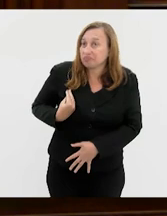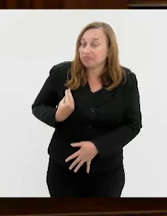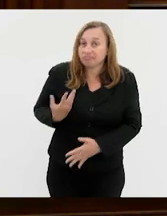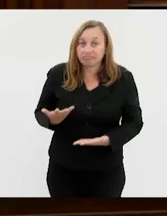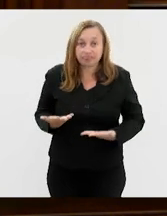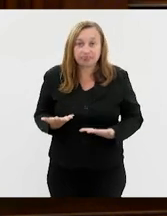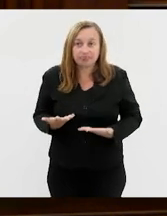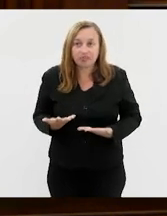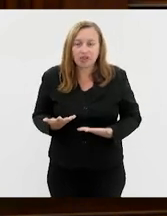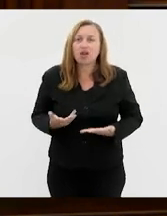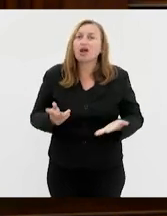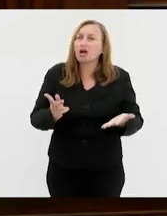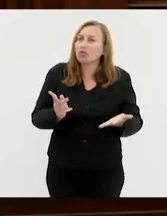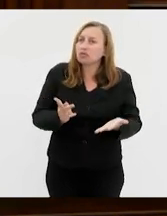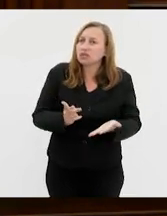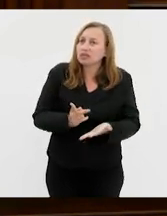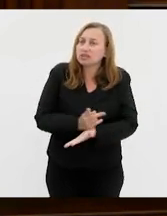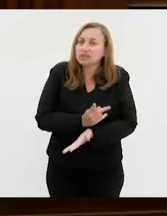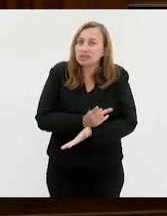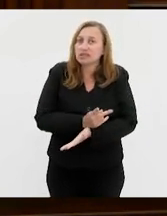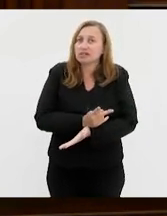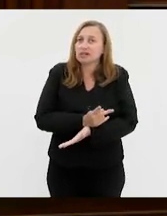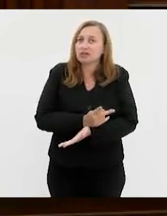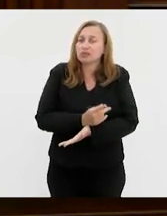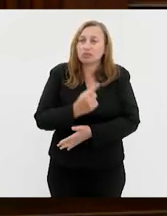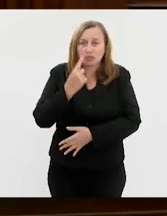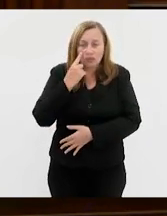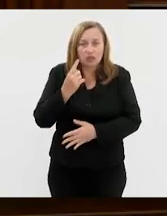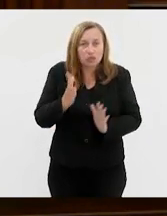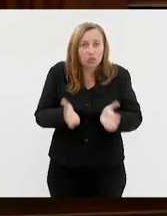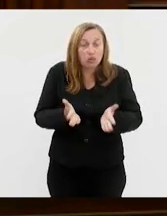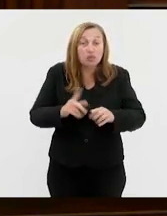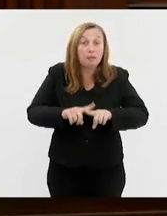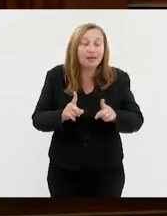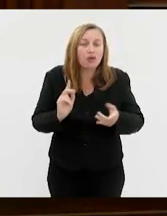que isso pudesse acontecer. Mas aconteceu,